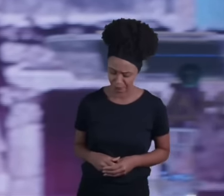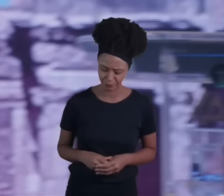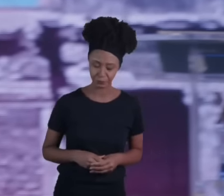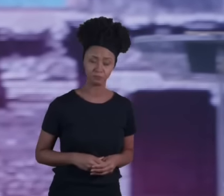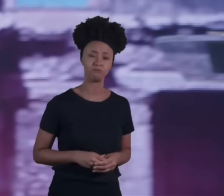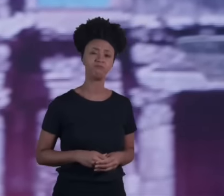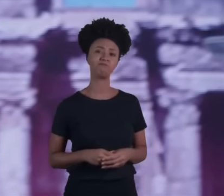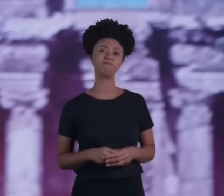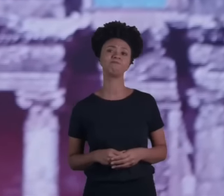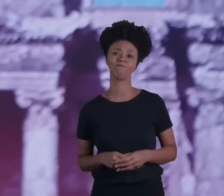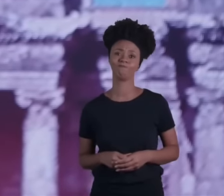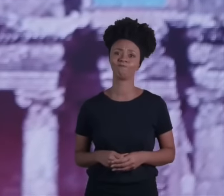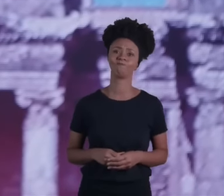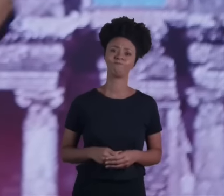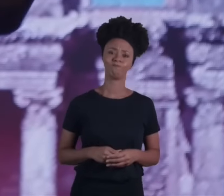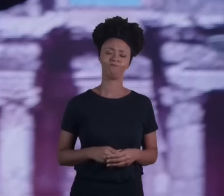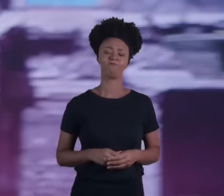Senhor,